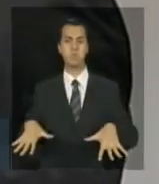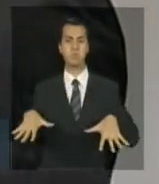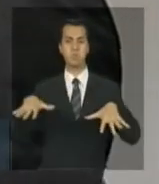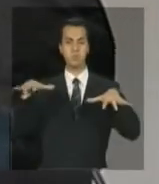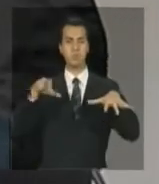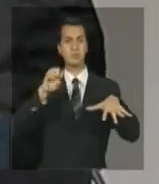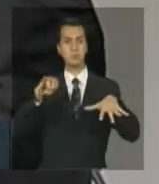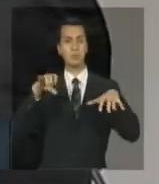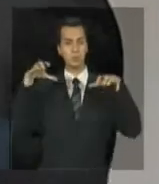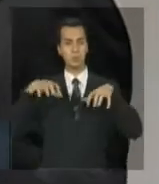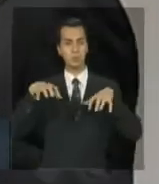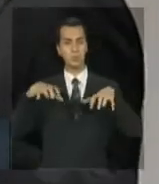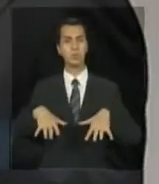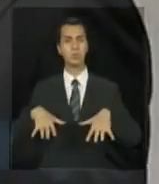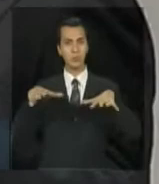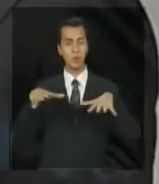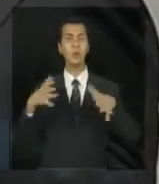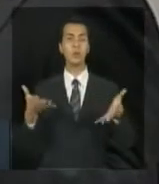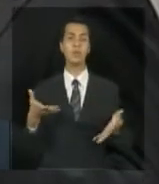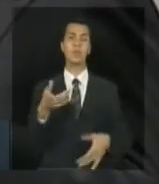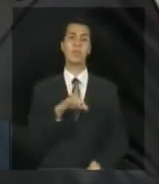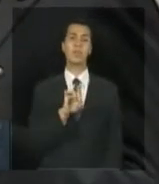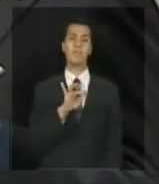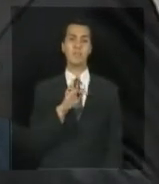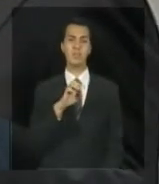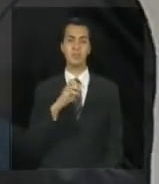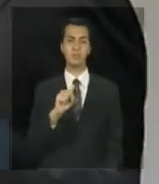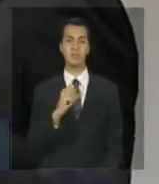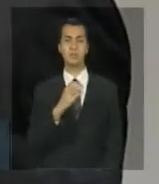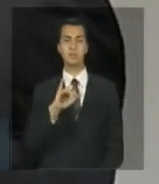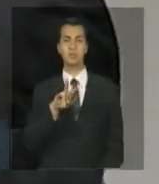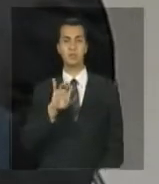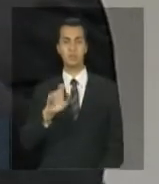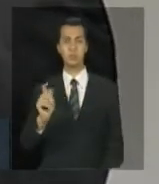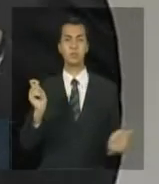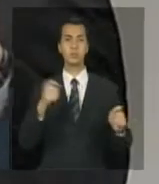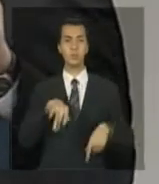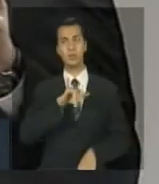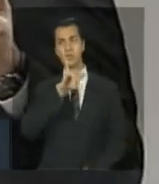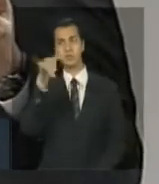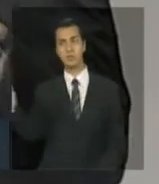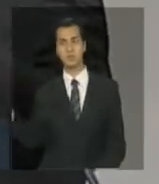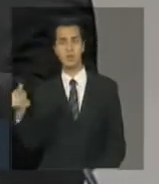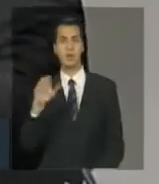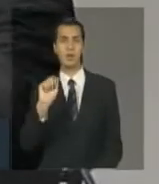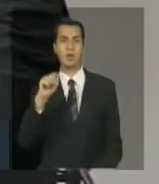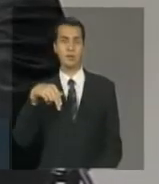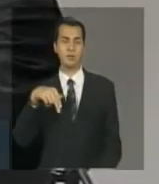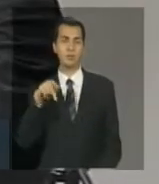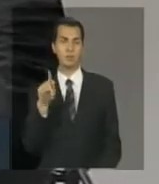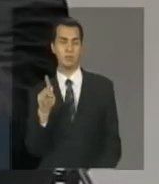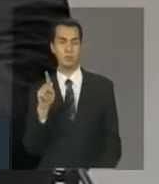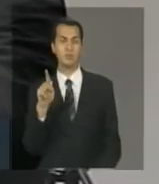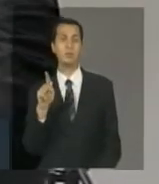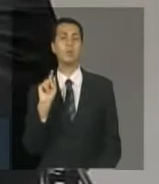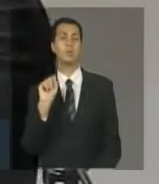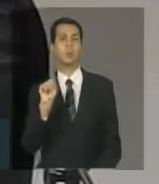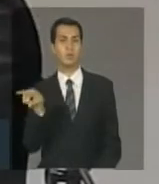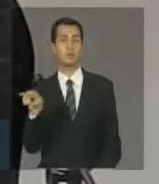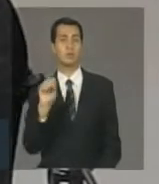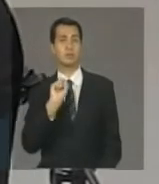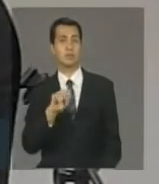a Defesa Civil pode subsidiar por exemplo Agência Nacional de Energia Elétrica aqui determinadas barragens e rios em bacias onde